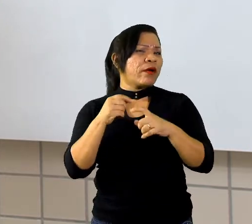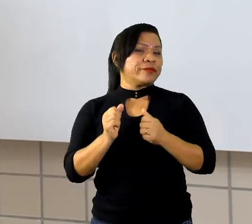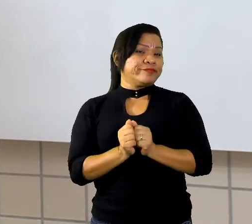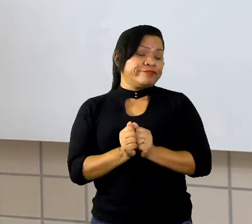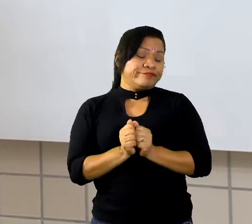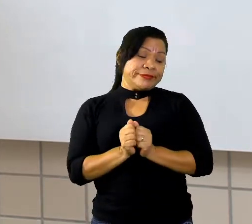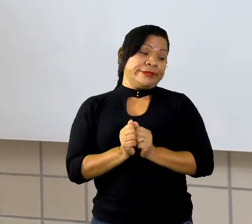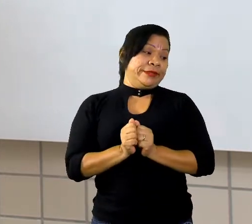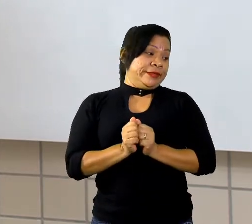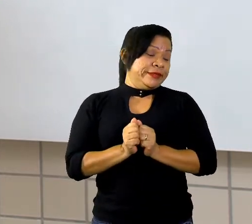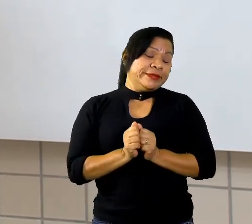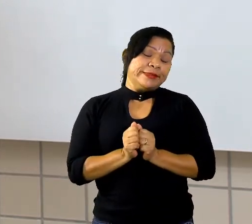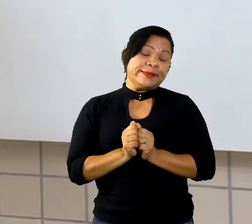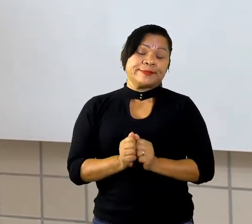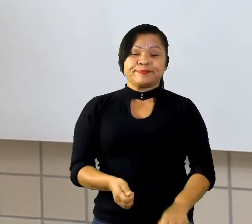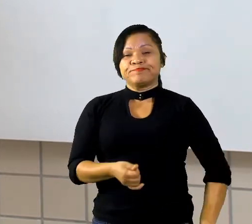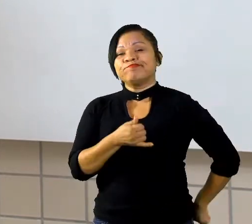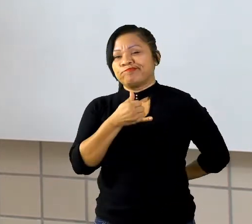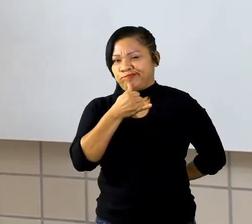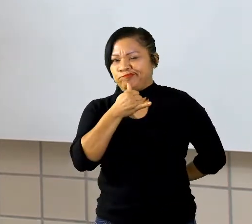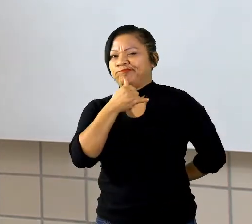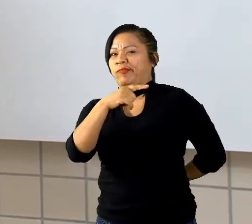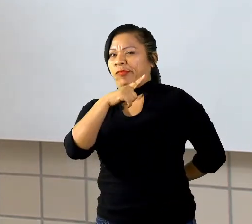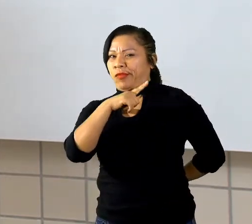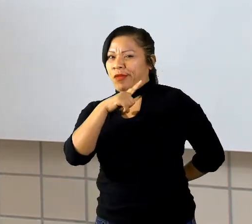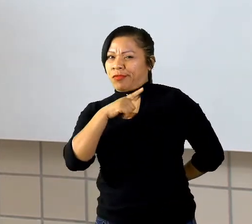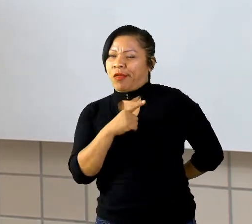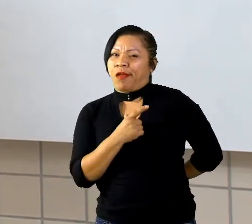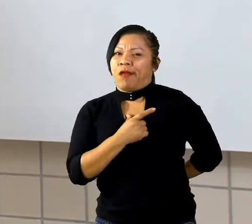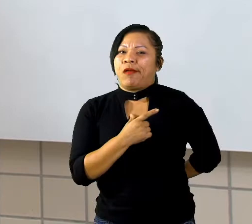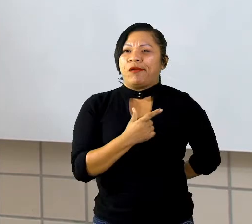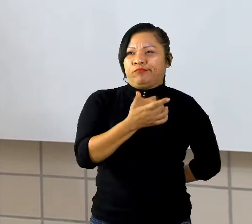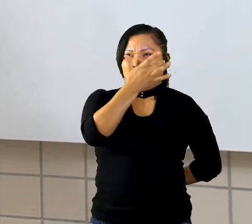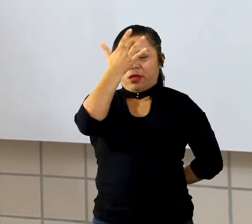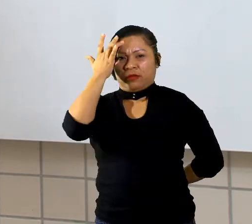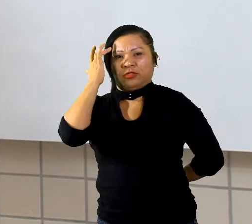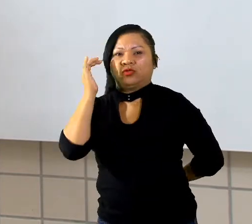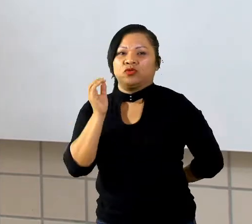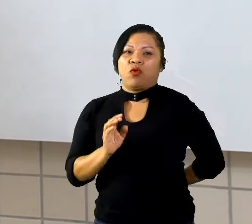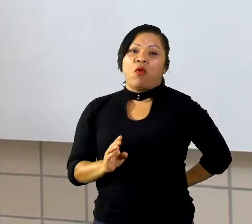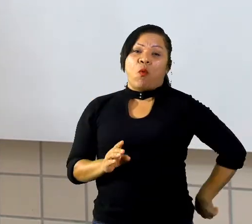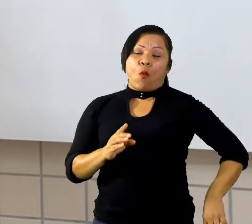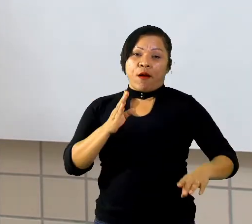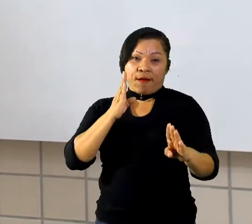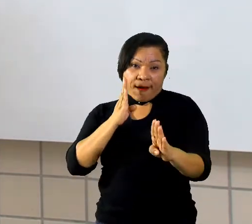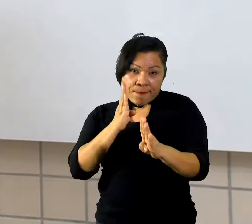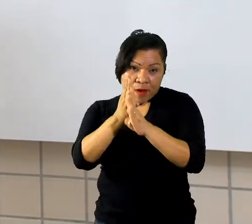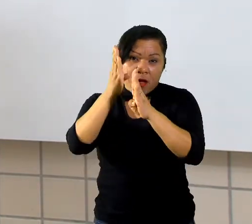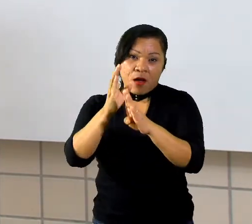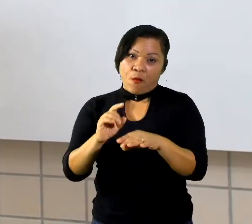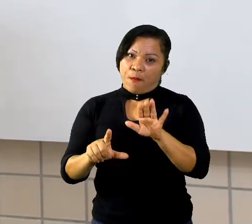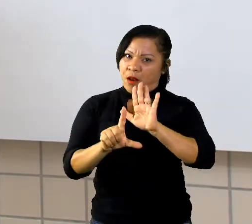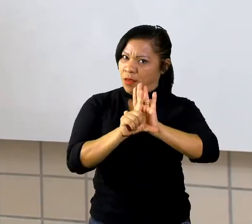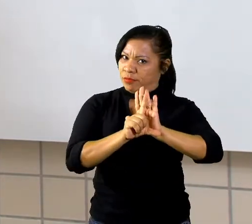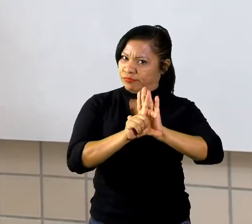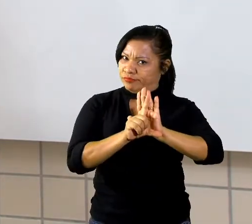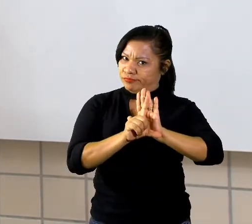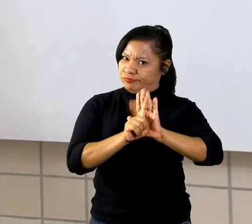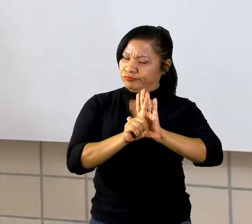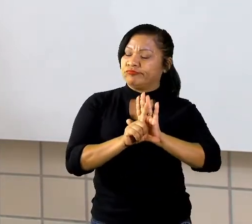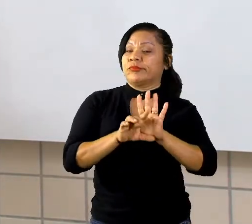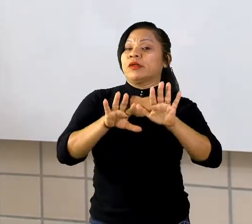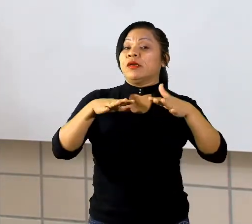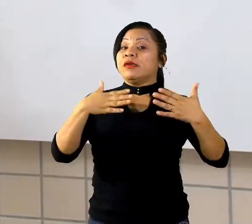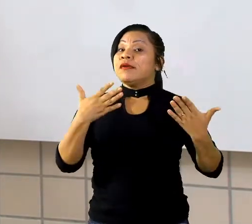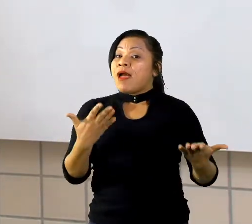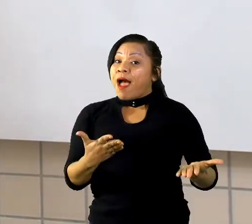infelizmente, tem gente que vai querer descumprir essa lei. Mas se você souber, se você conhecer a lei, aumentam as chances